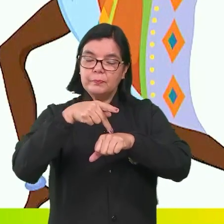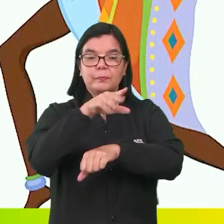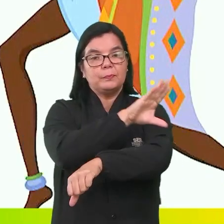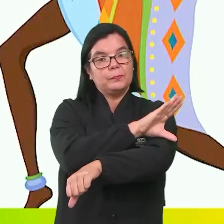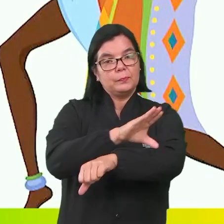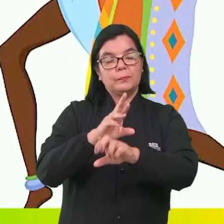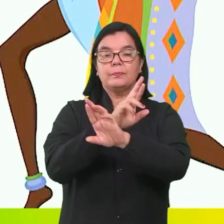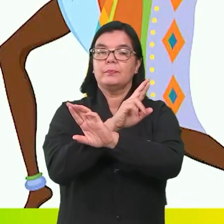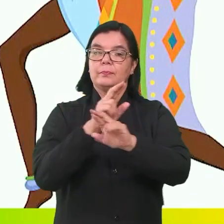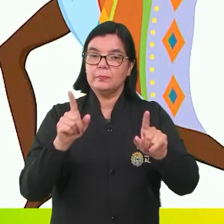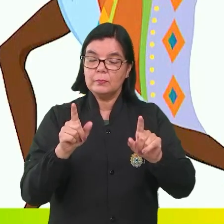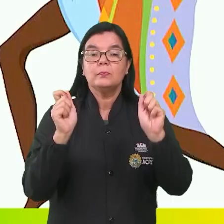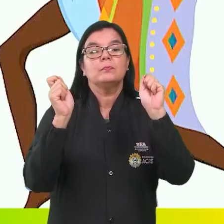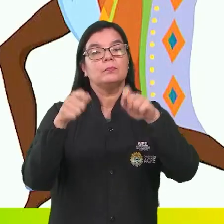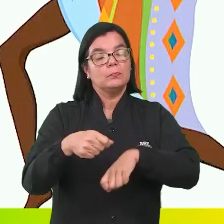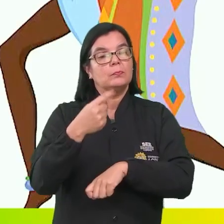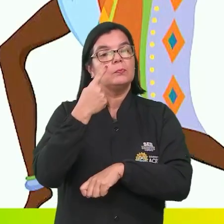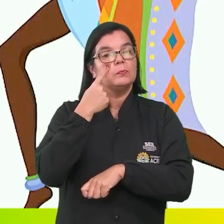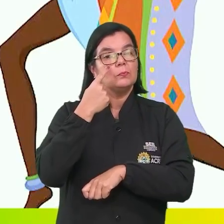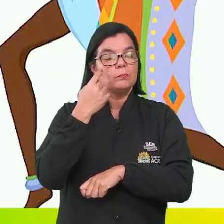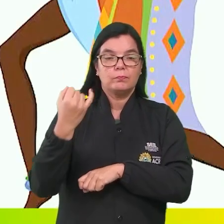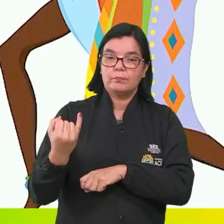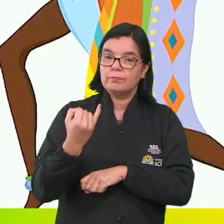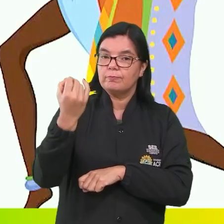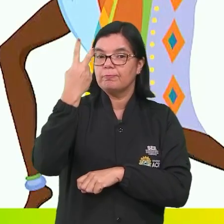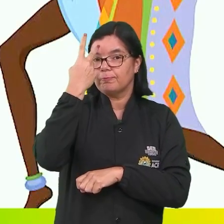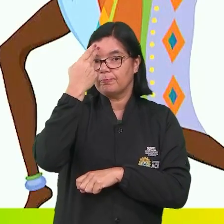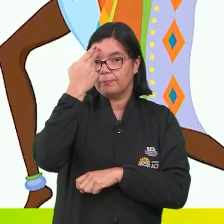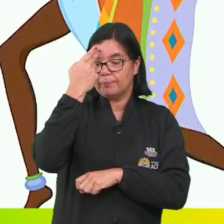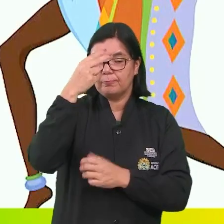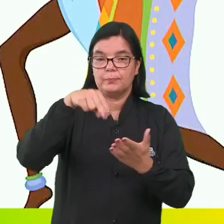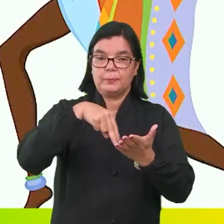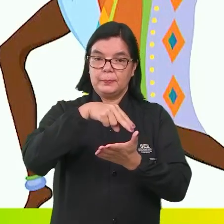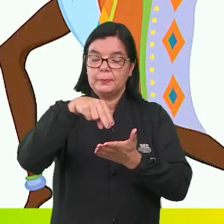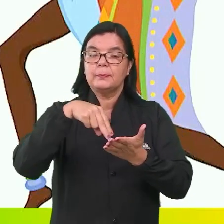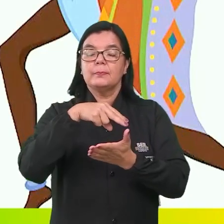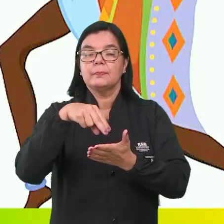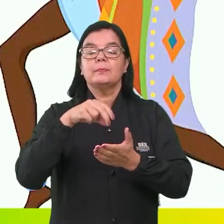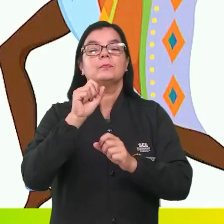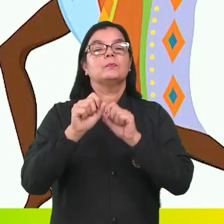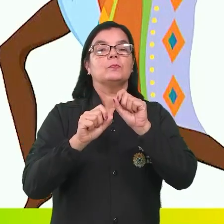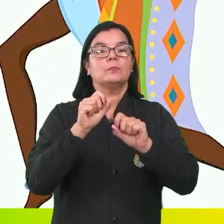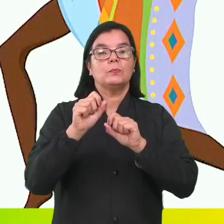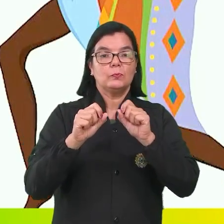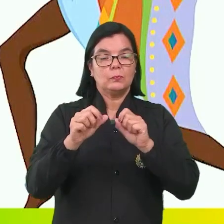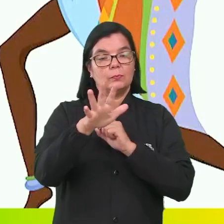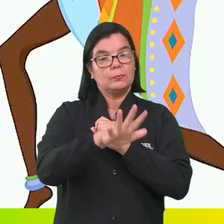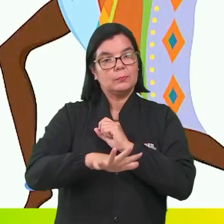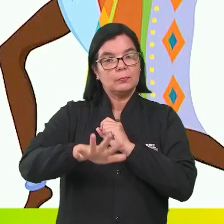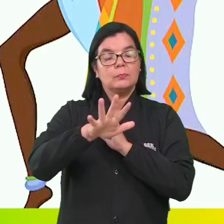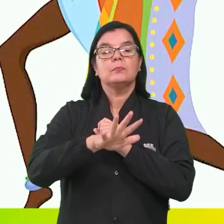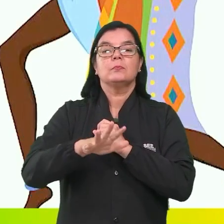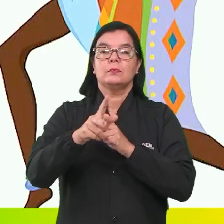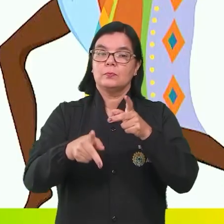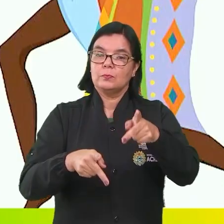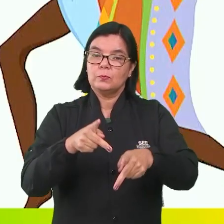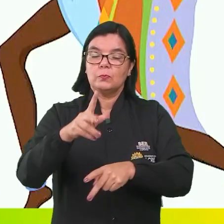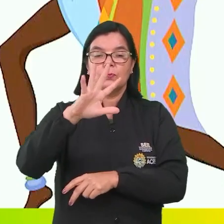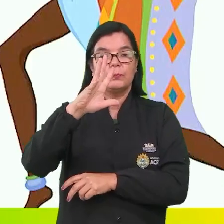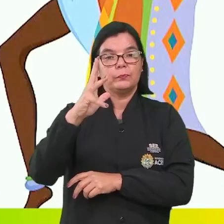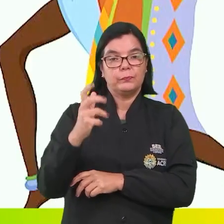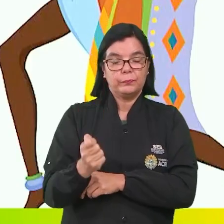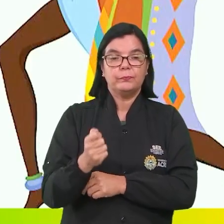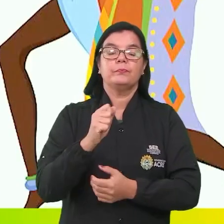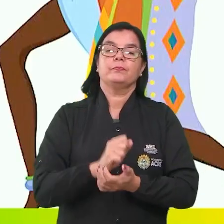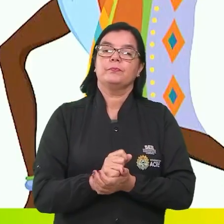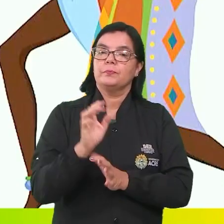culturas diferentes, podemos destacar como pontos comuns na dança que é na maioria dos povos africanos, que